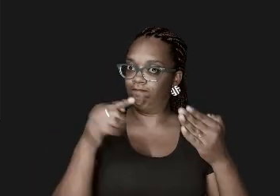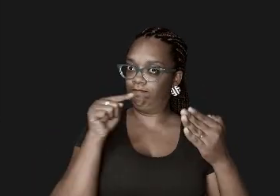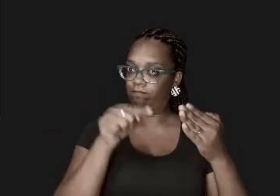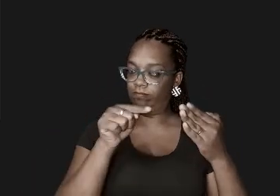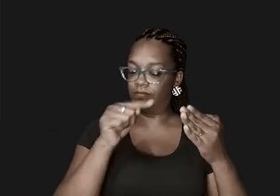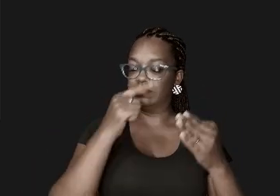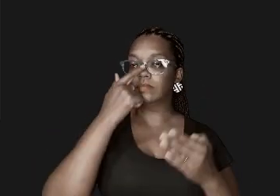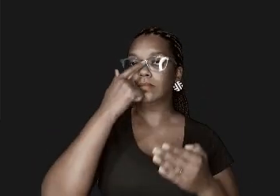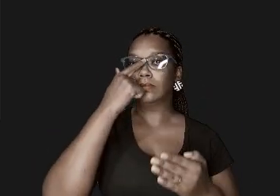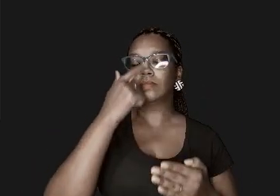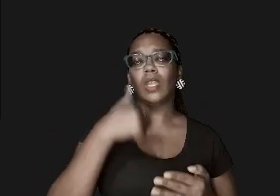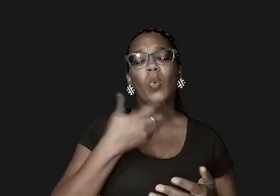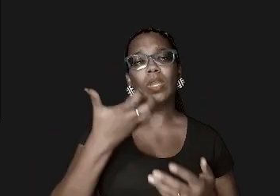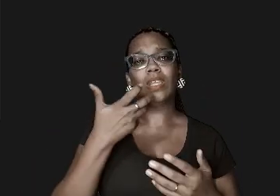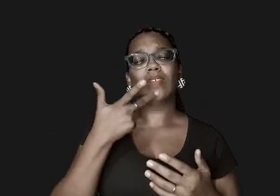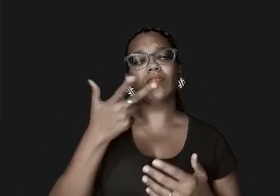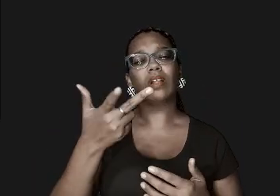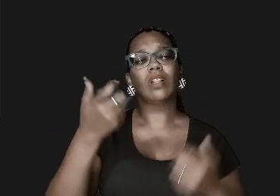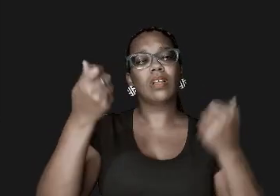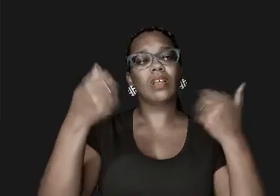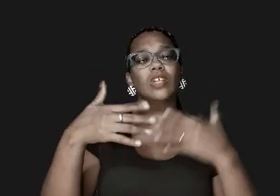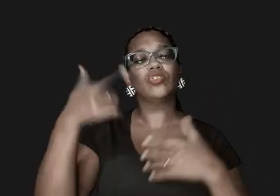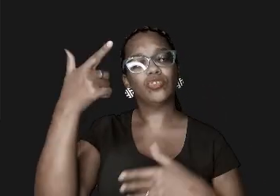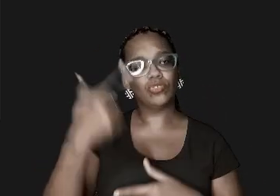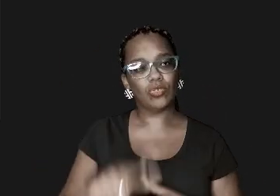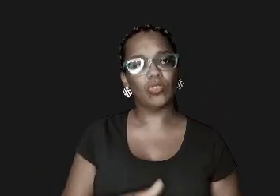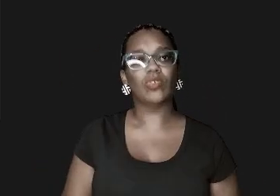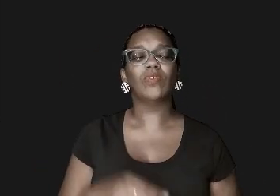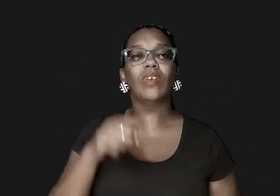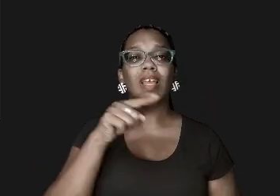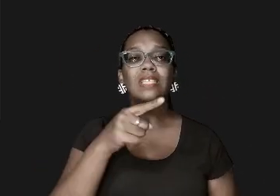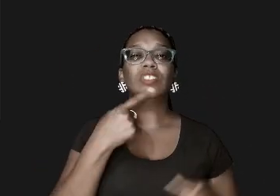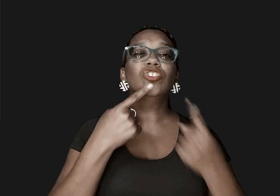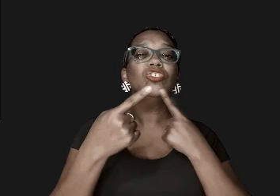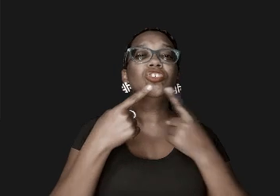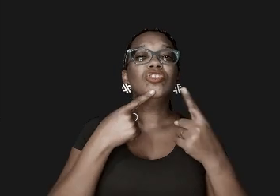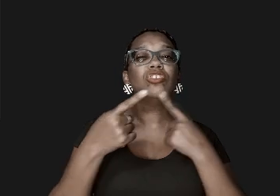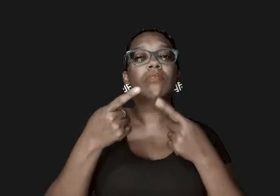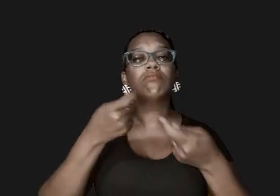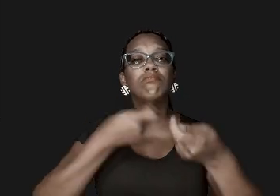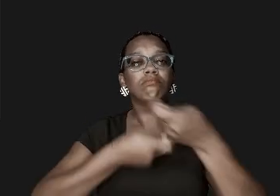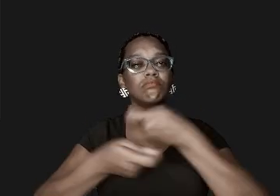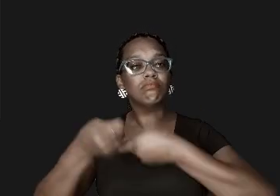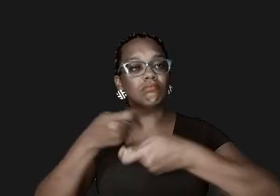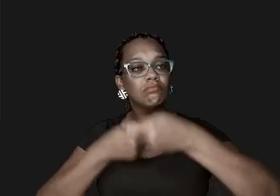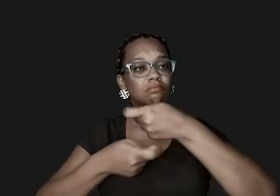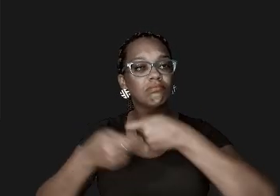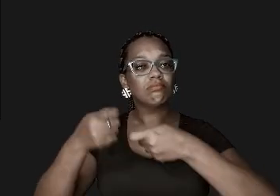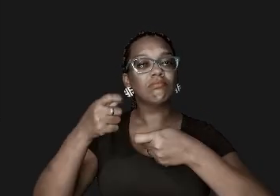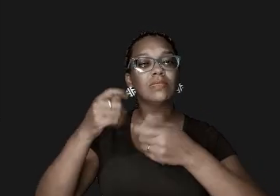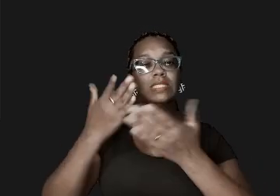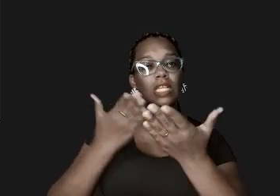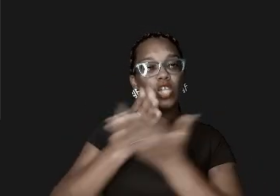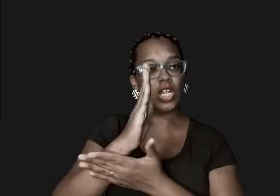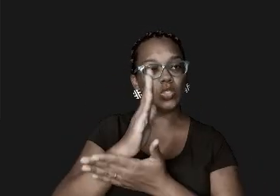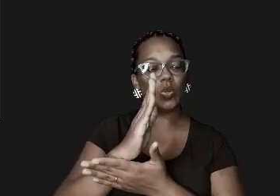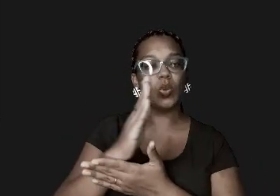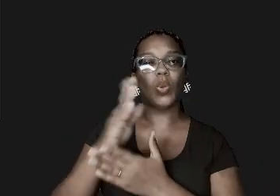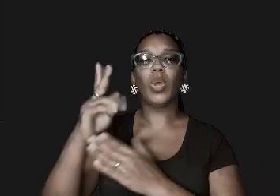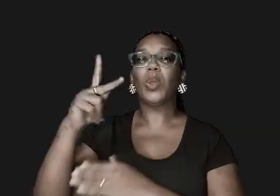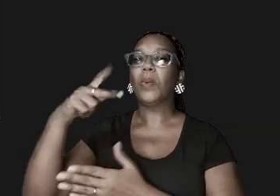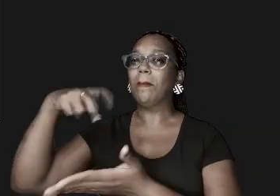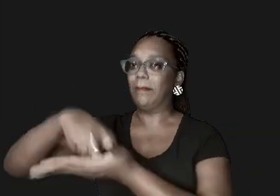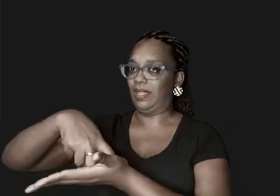e nesse ponto da manipulação e redes sociais especificamente nesse caso aqui eu queria destacar